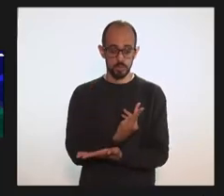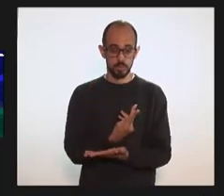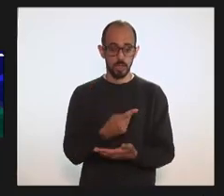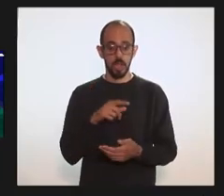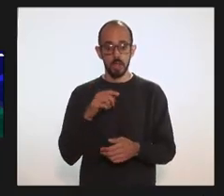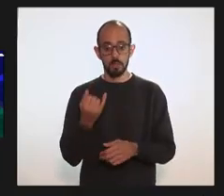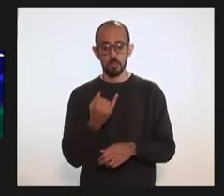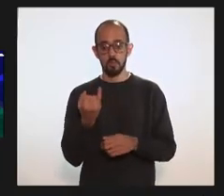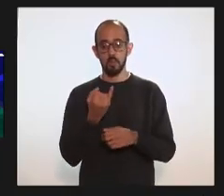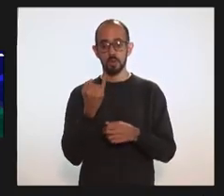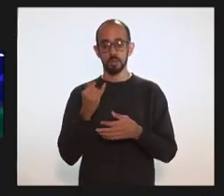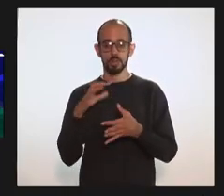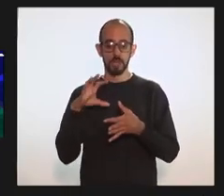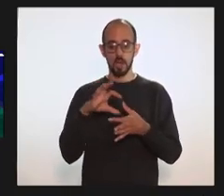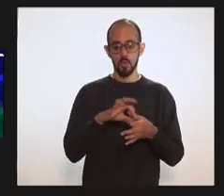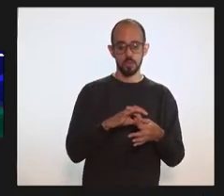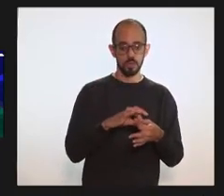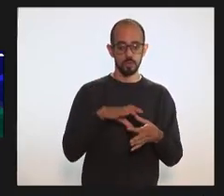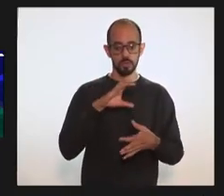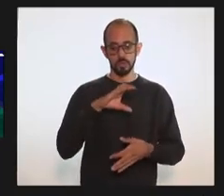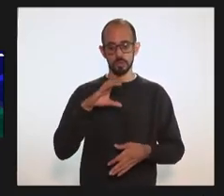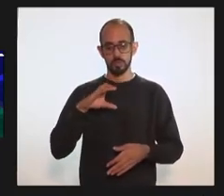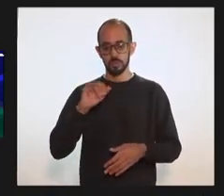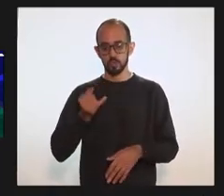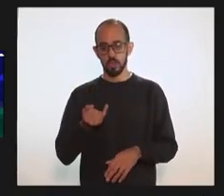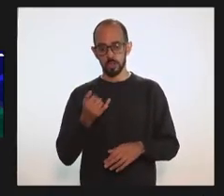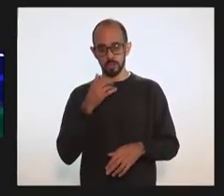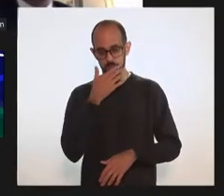da CCJ para uma eventual redação.